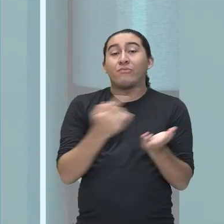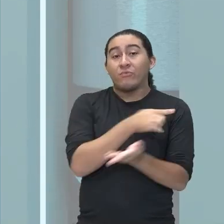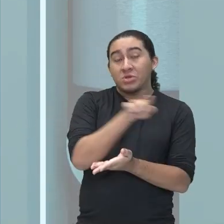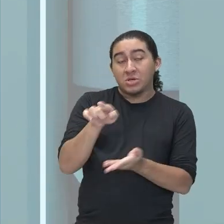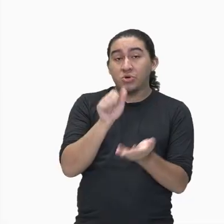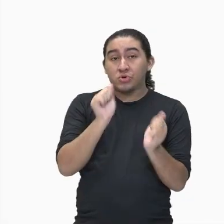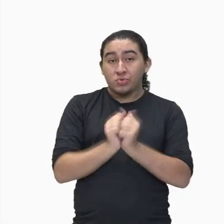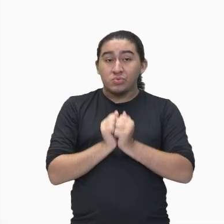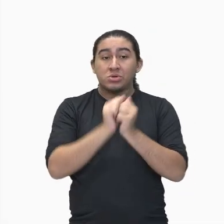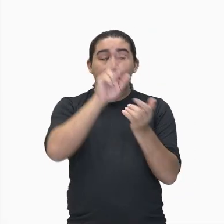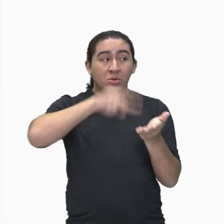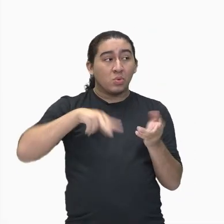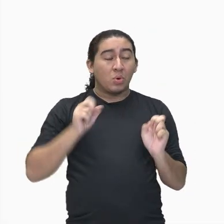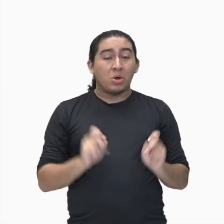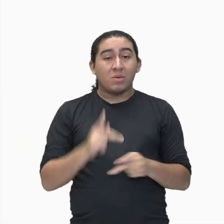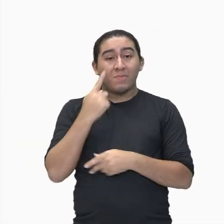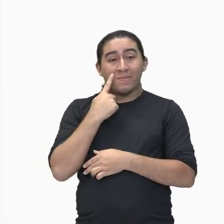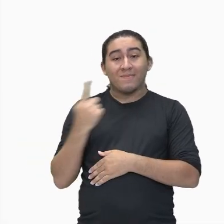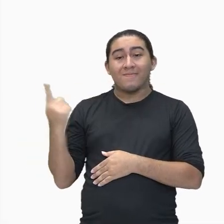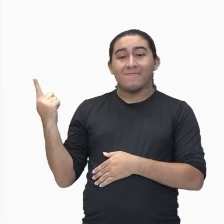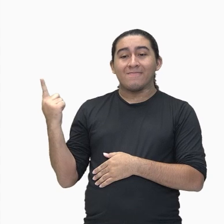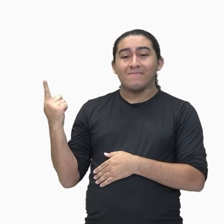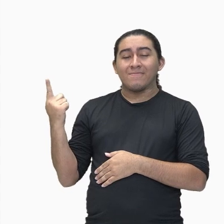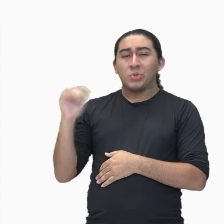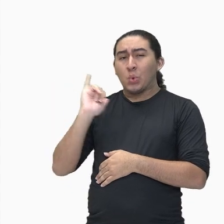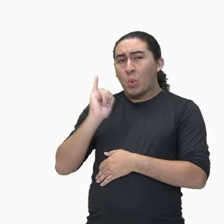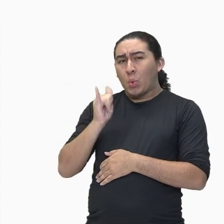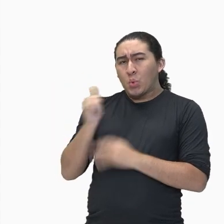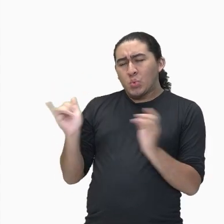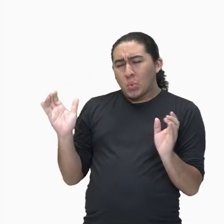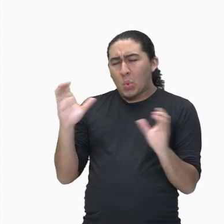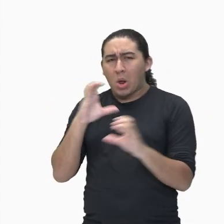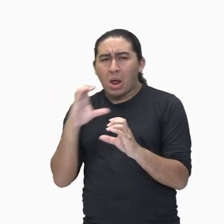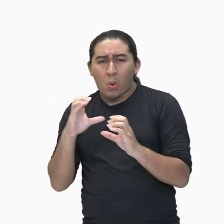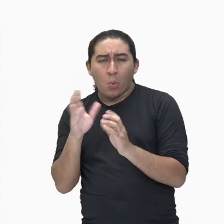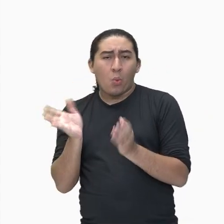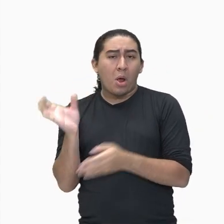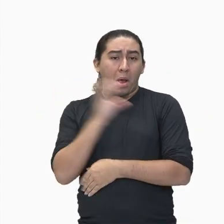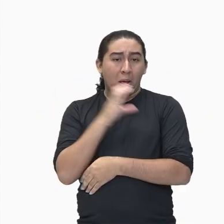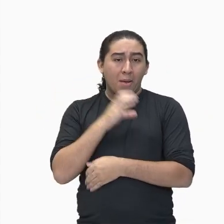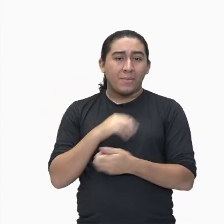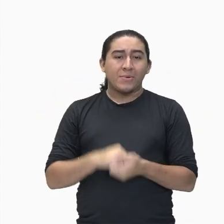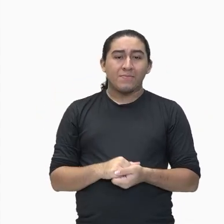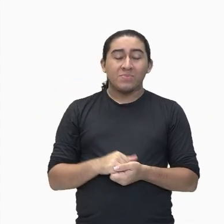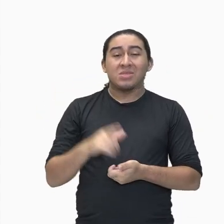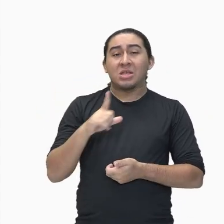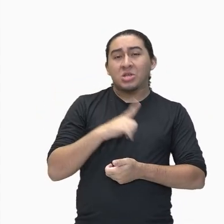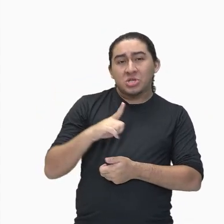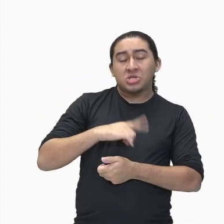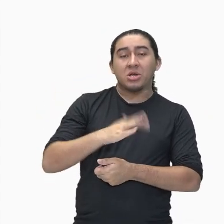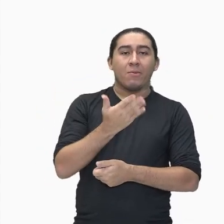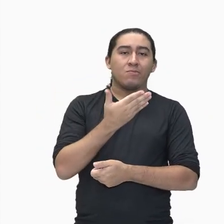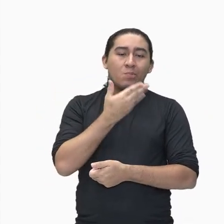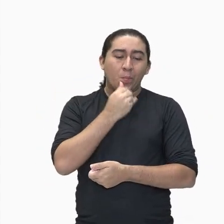junto comigo, chamado O Continho. Era uma vez um menino